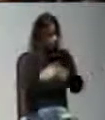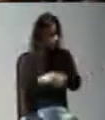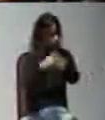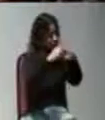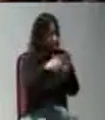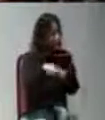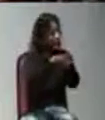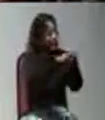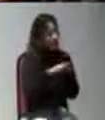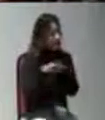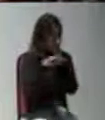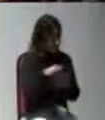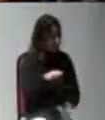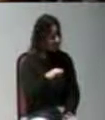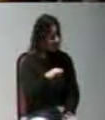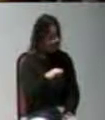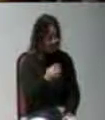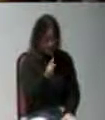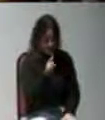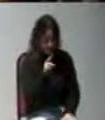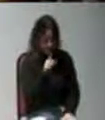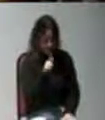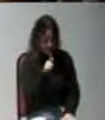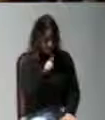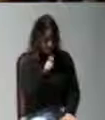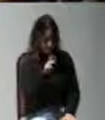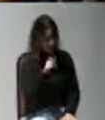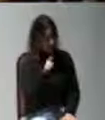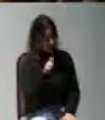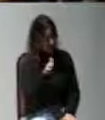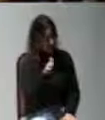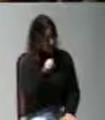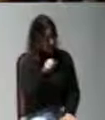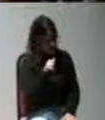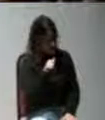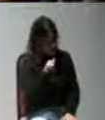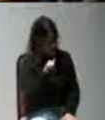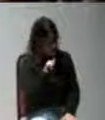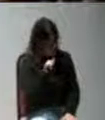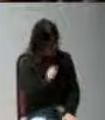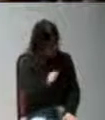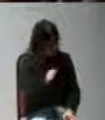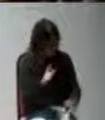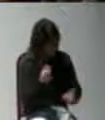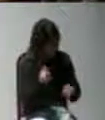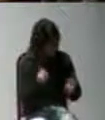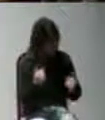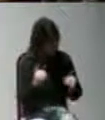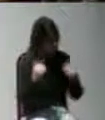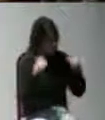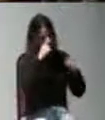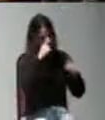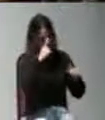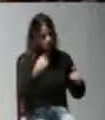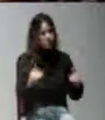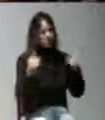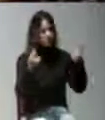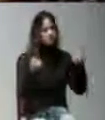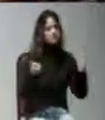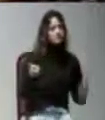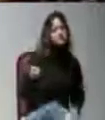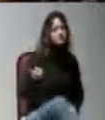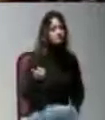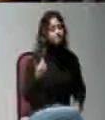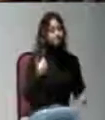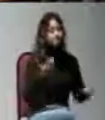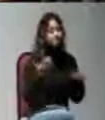aos mais desiguais, o terceiro Estado francês do século XVIII, só poderia defender, por lógica, a